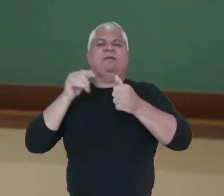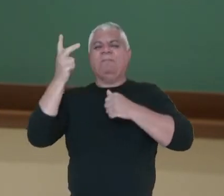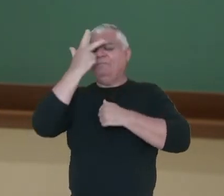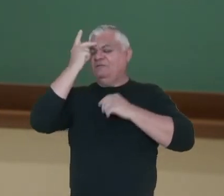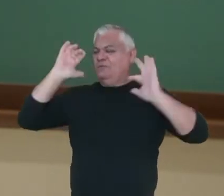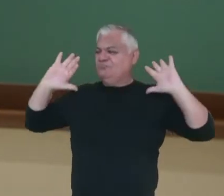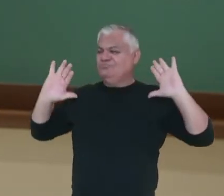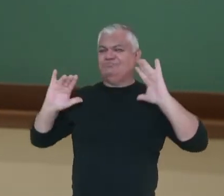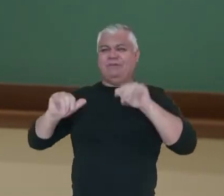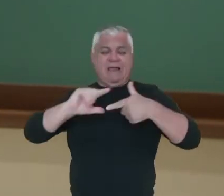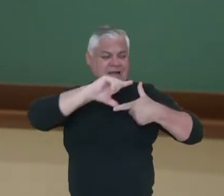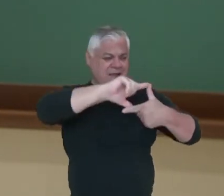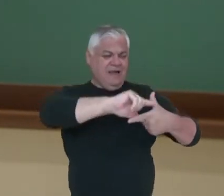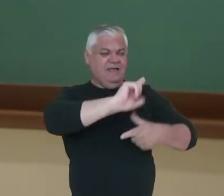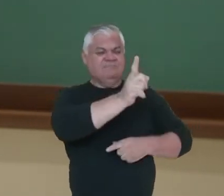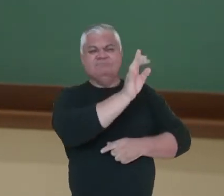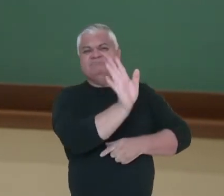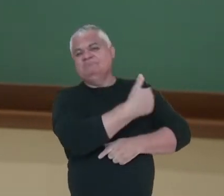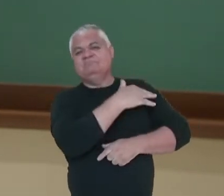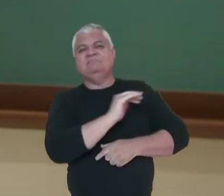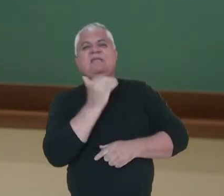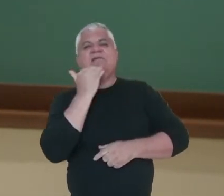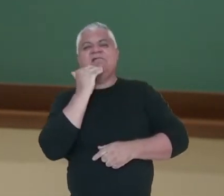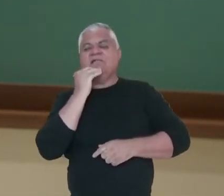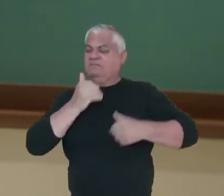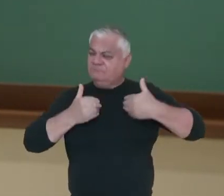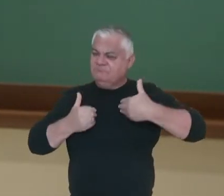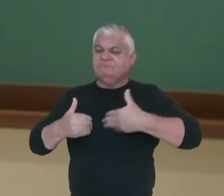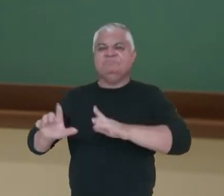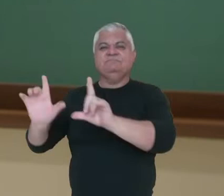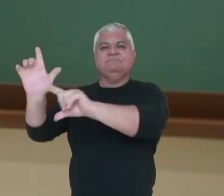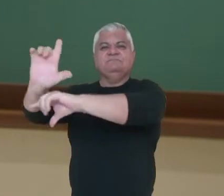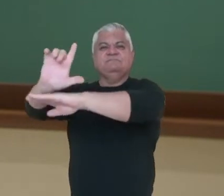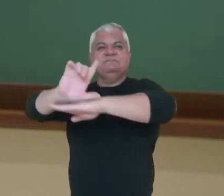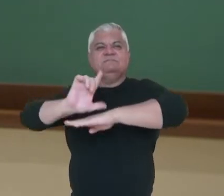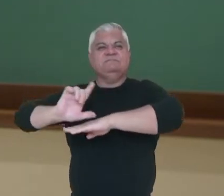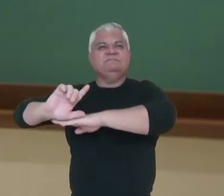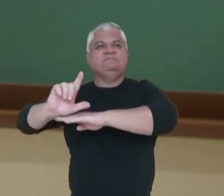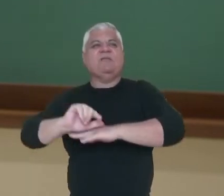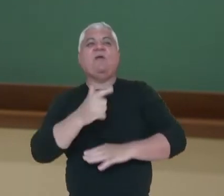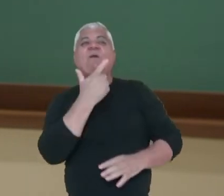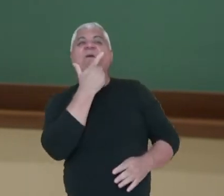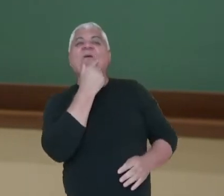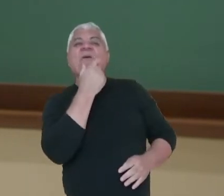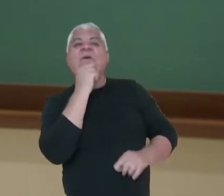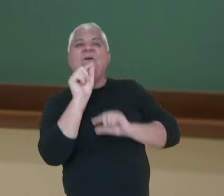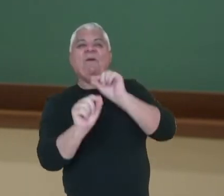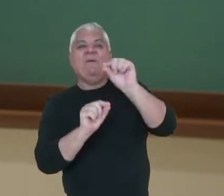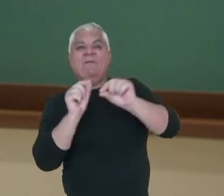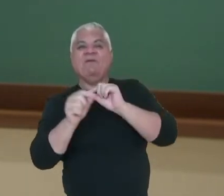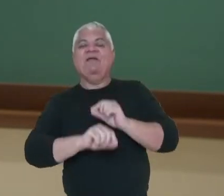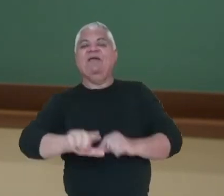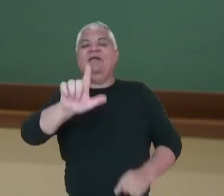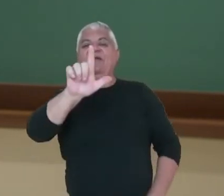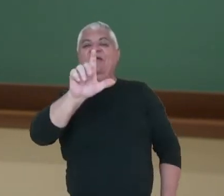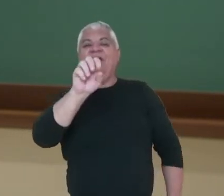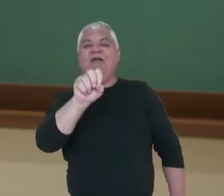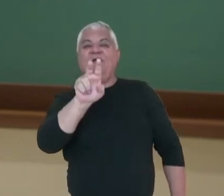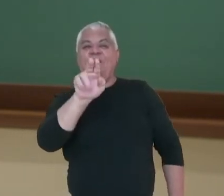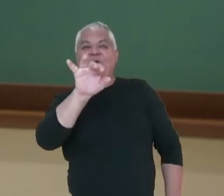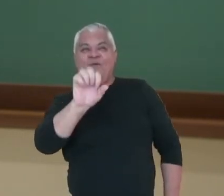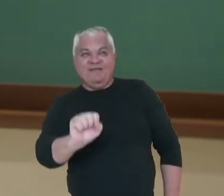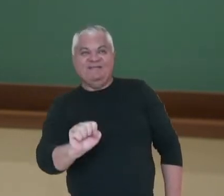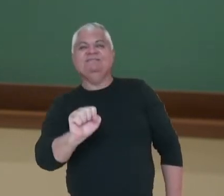do padrão. E nessa pintura fora do padrão, esse crítico Louis Leroy, ele vê a pintura de Monet, que é muito parecida